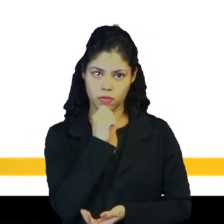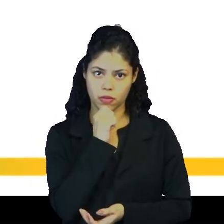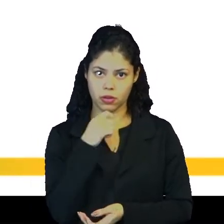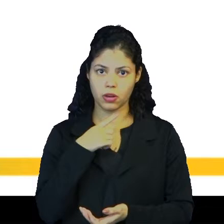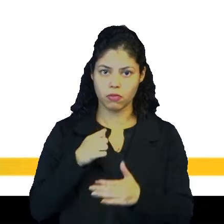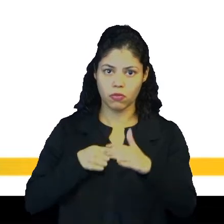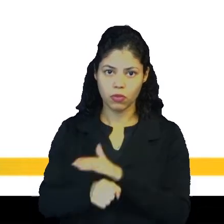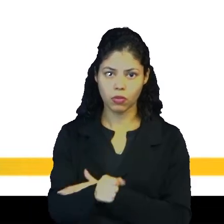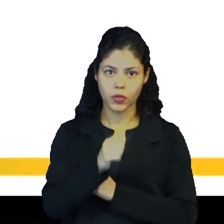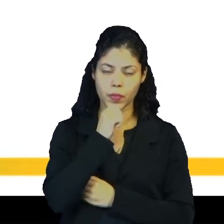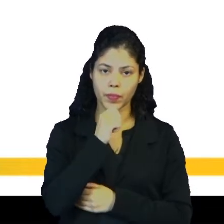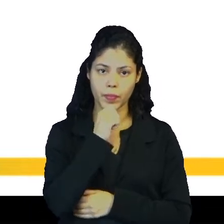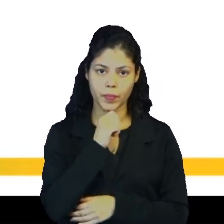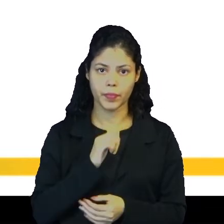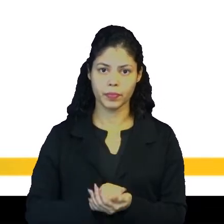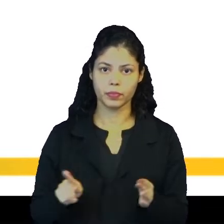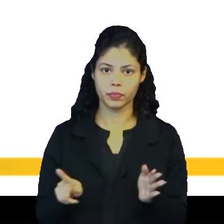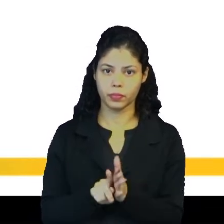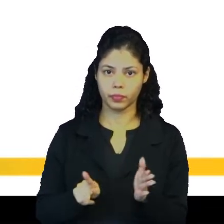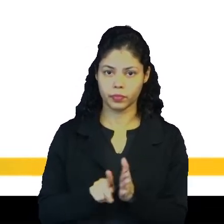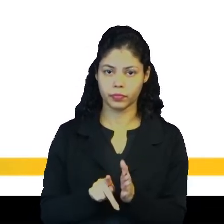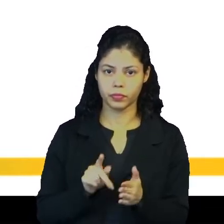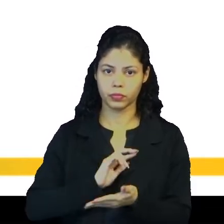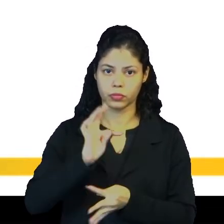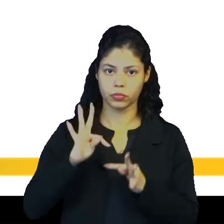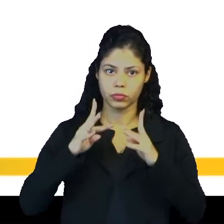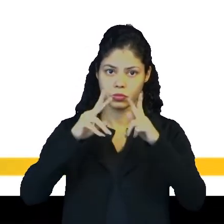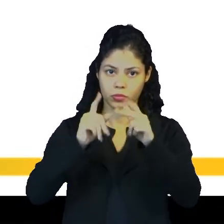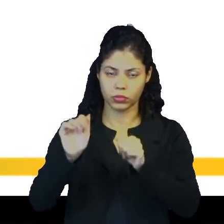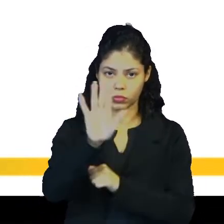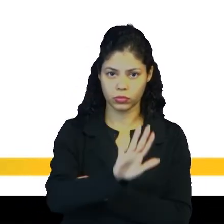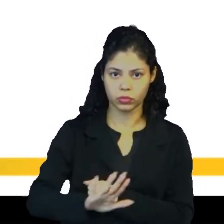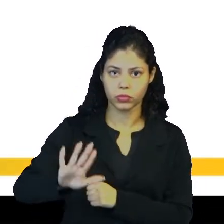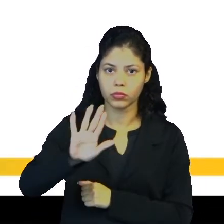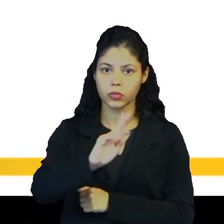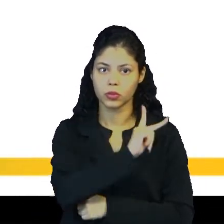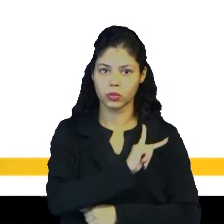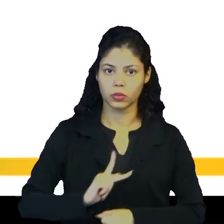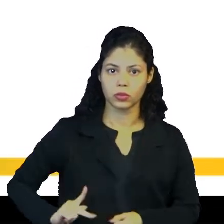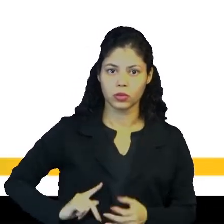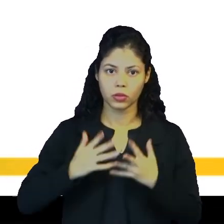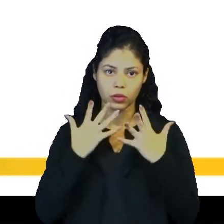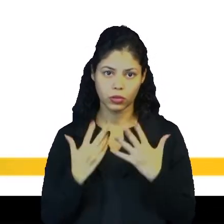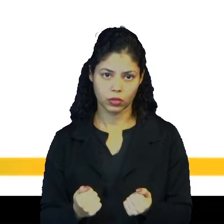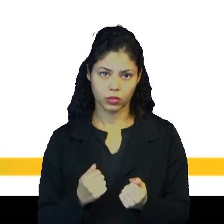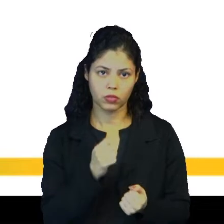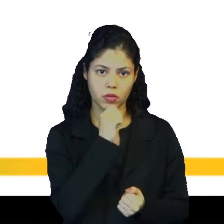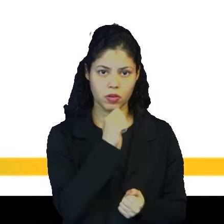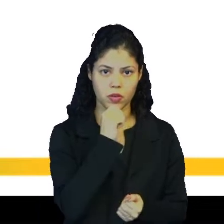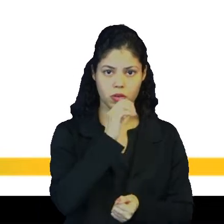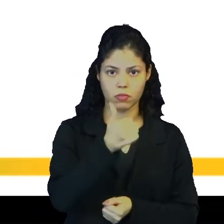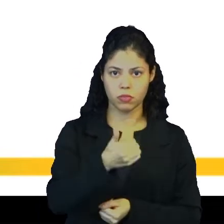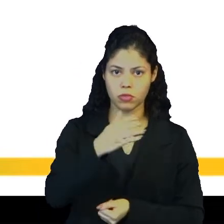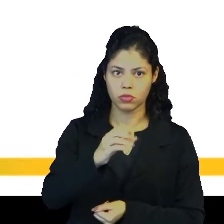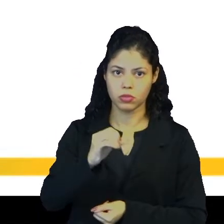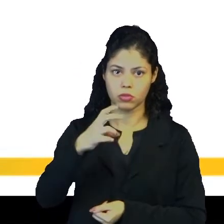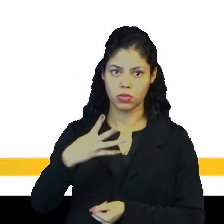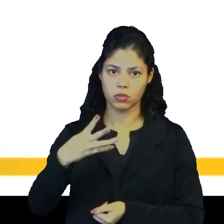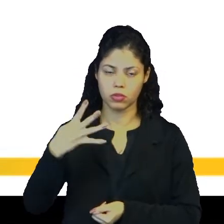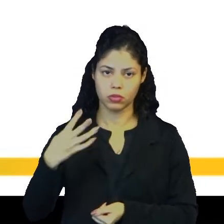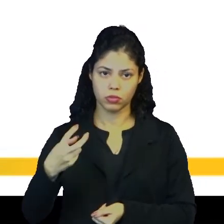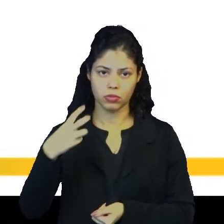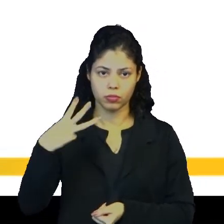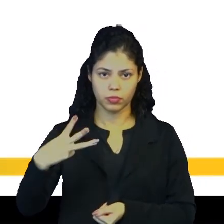que teve depostos todos os seus presidentes desde Perón, que assumiu em 1946,